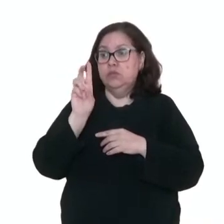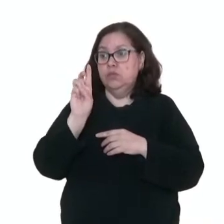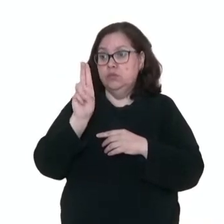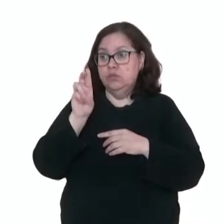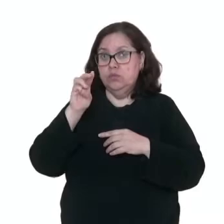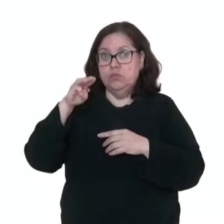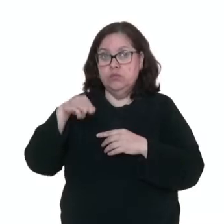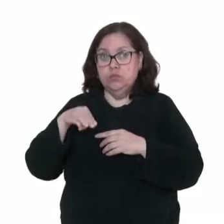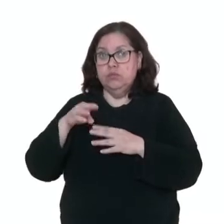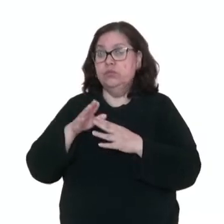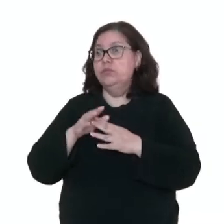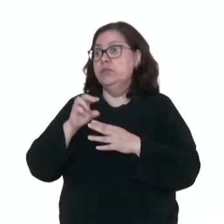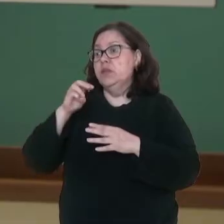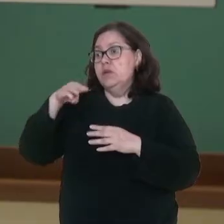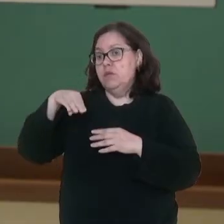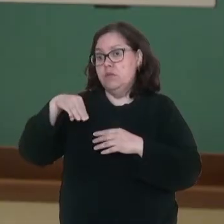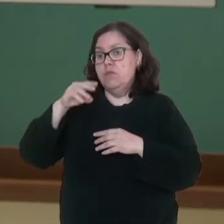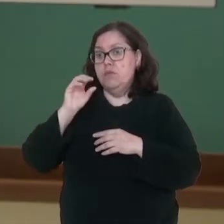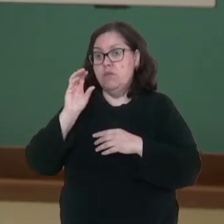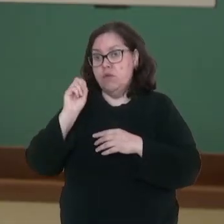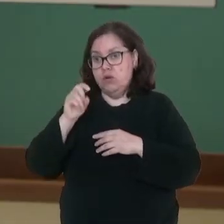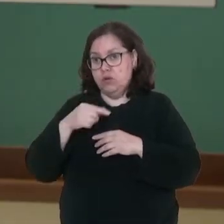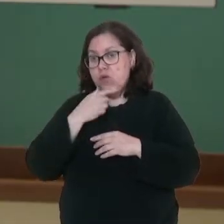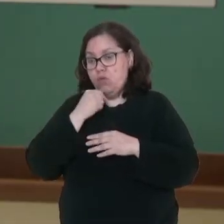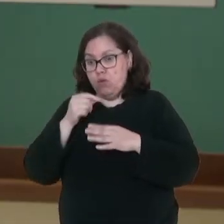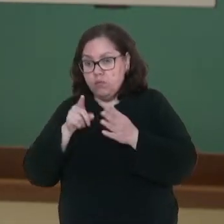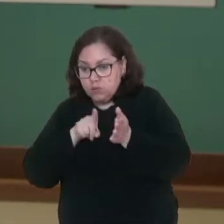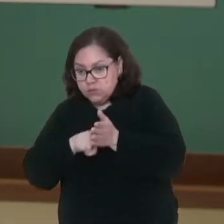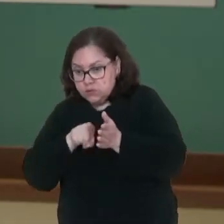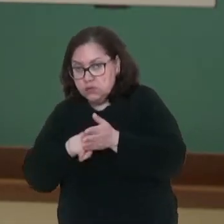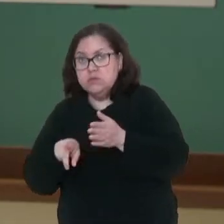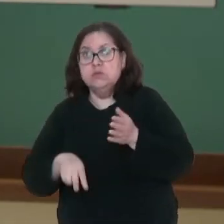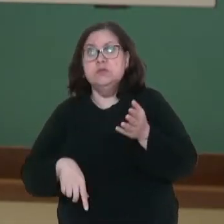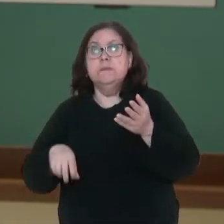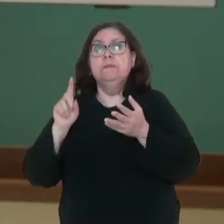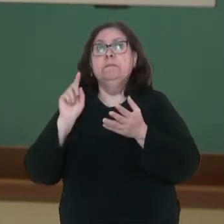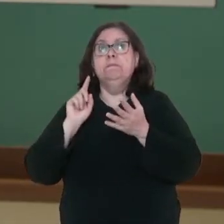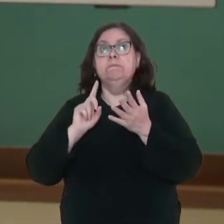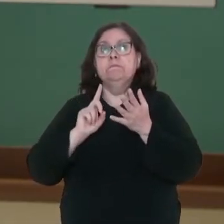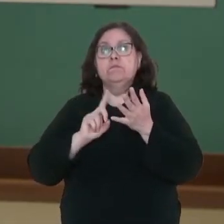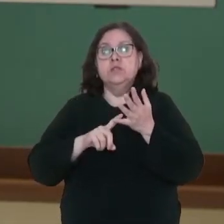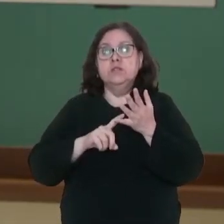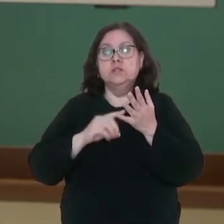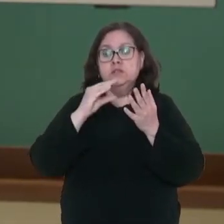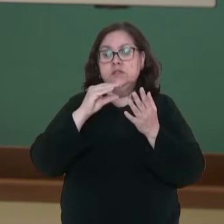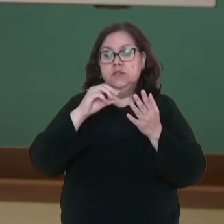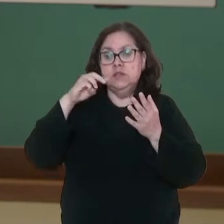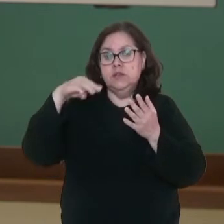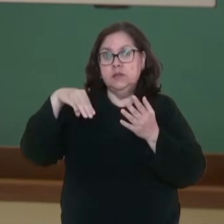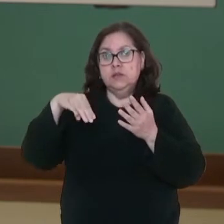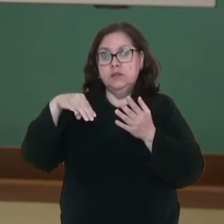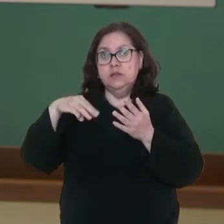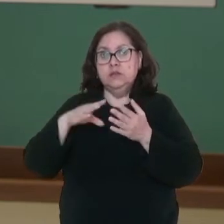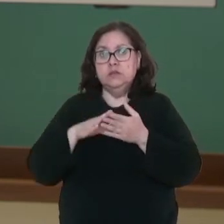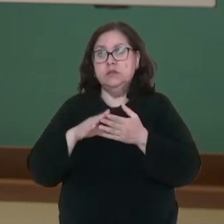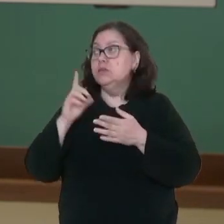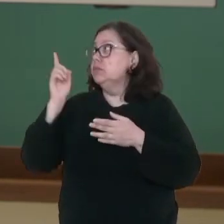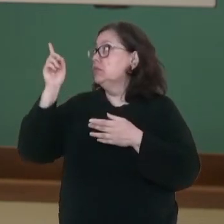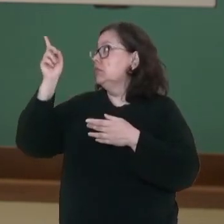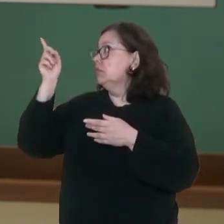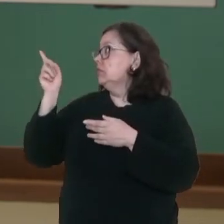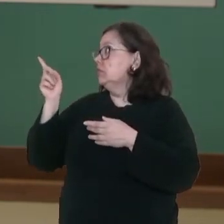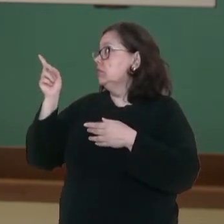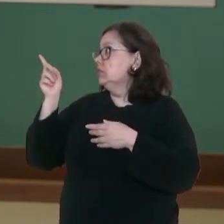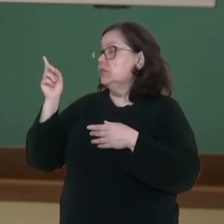unidade Morgan, porque Morgan, falando lá do pesquisador Thomas Hunt Morgan, ou simplesmente